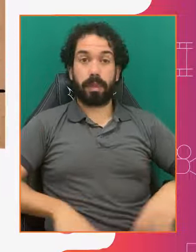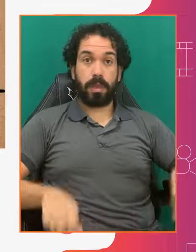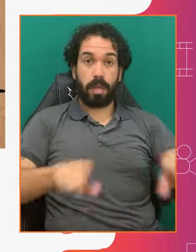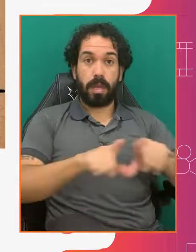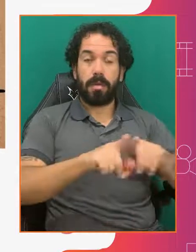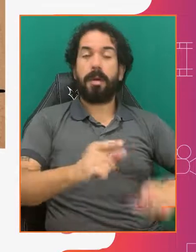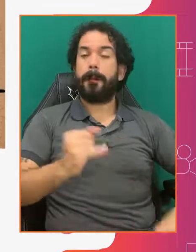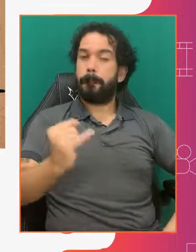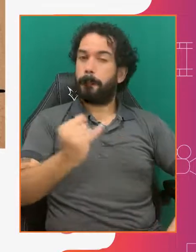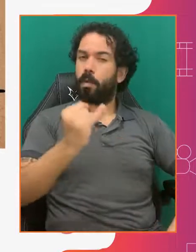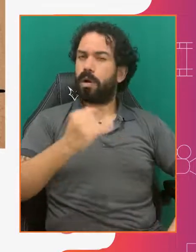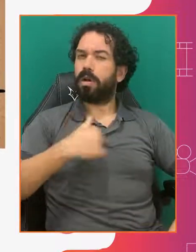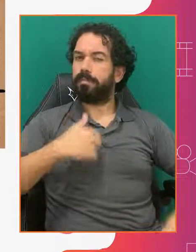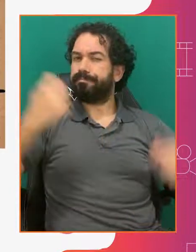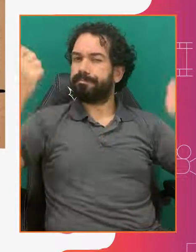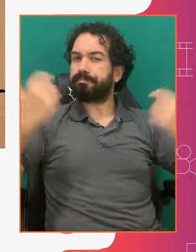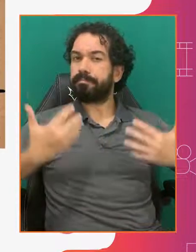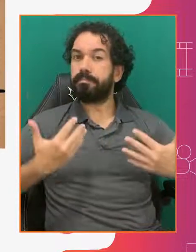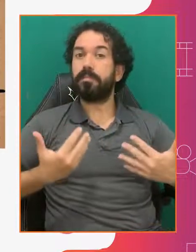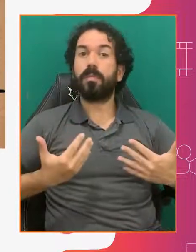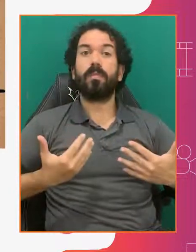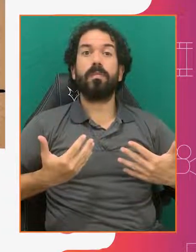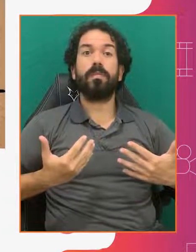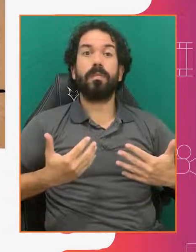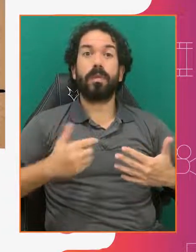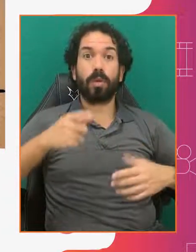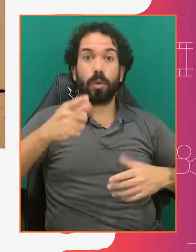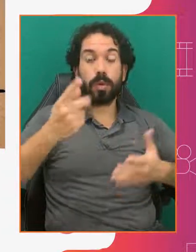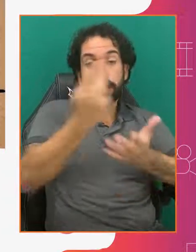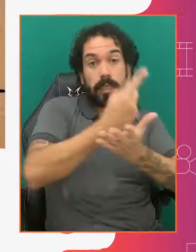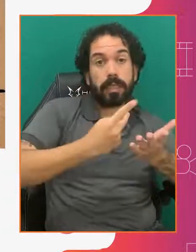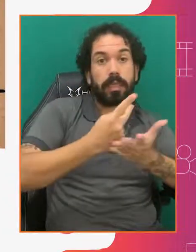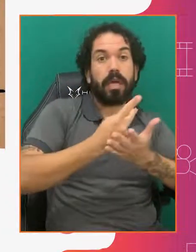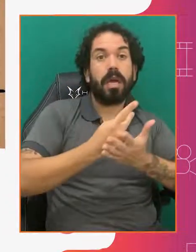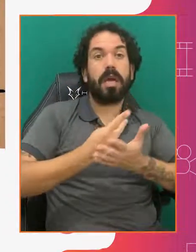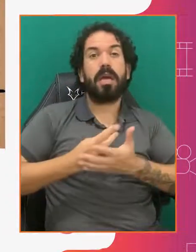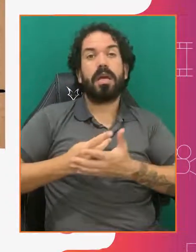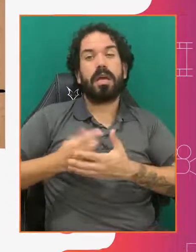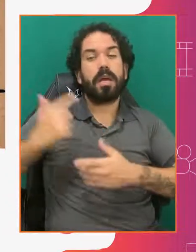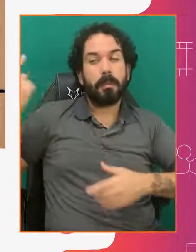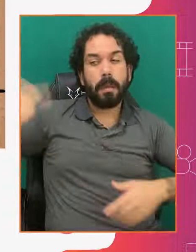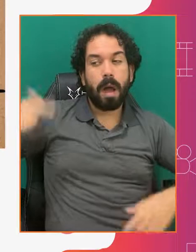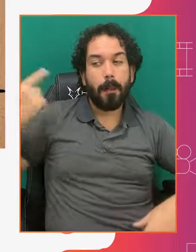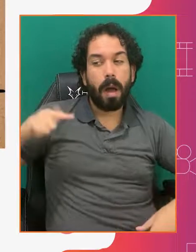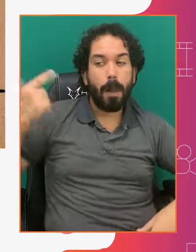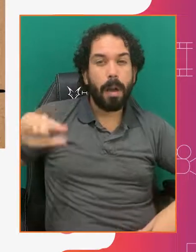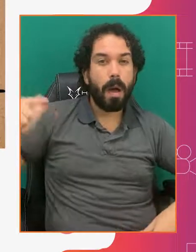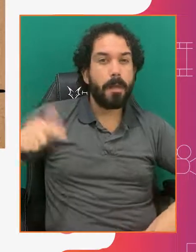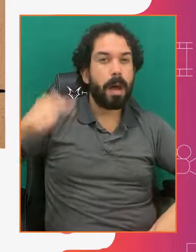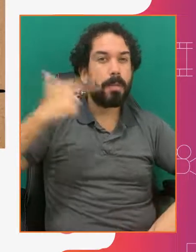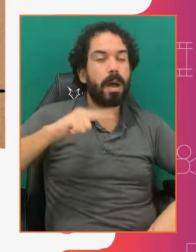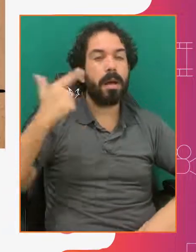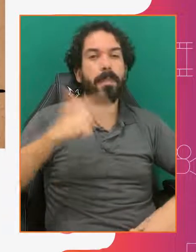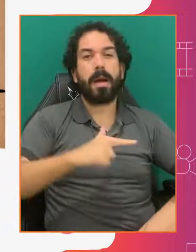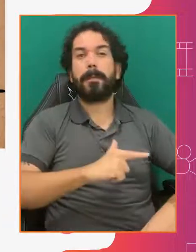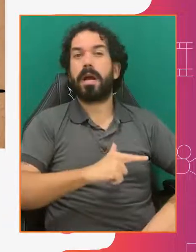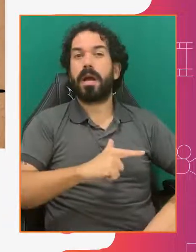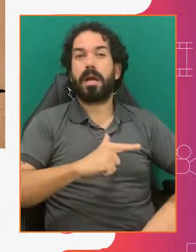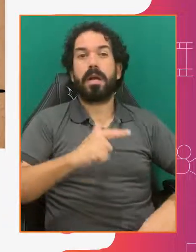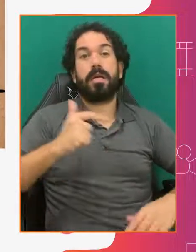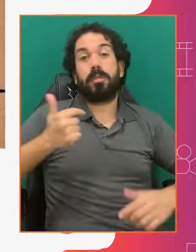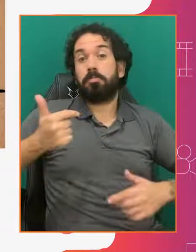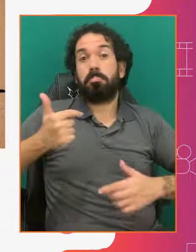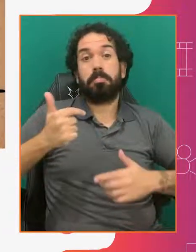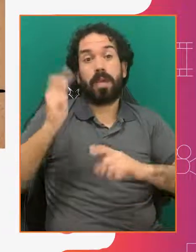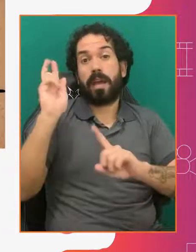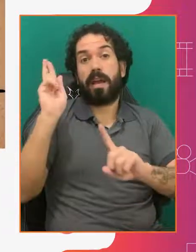Outro fator importante é que quando você desenha assim, compulsivamente, desenho após desenho, sem